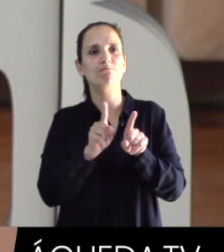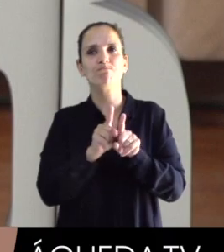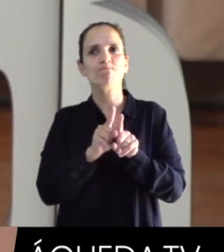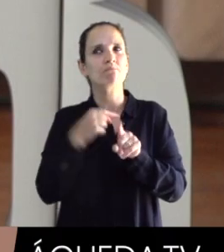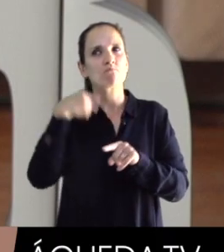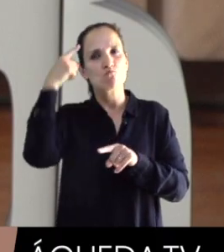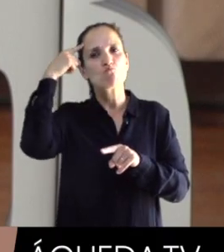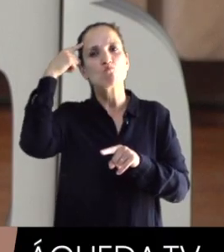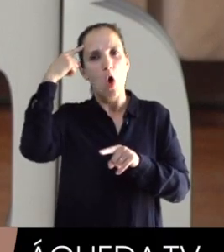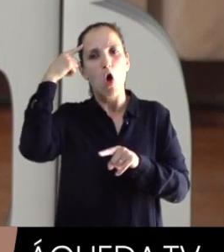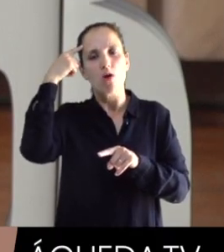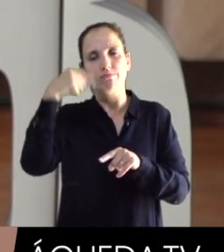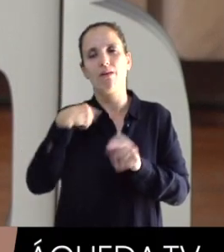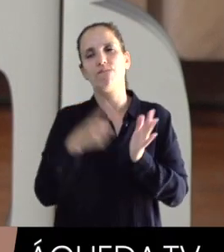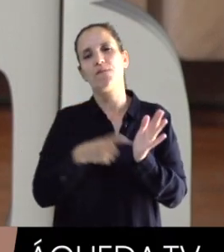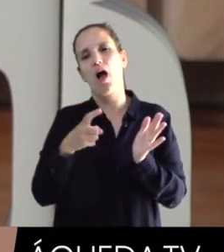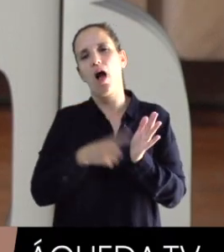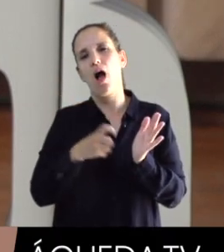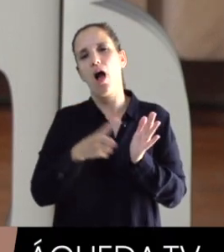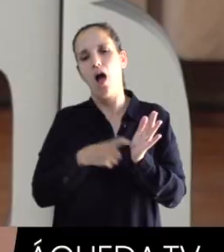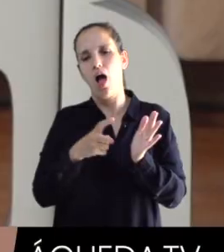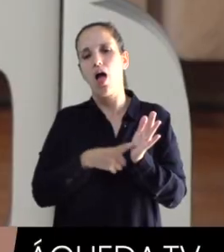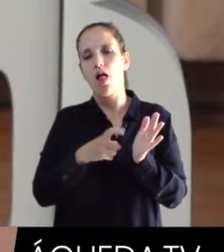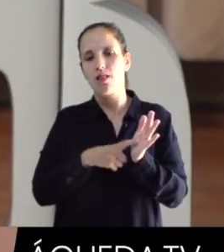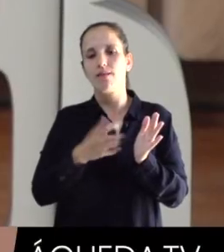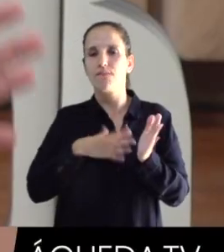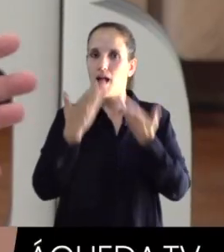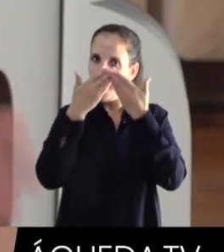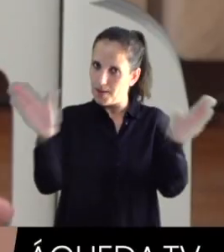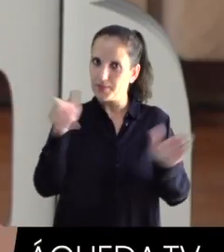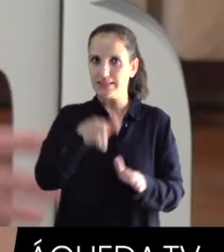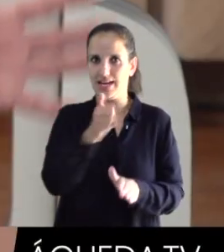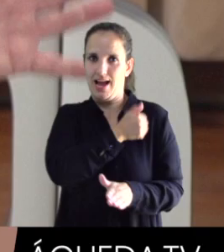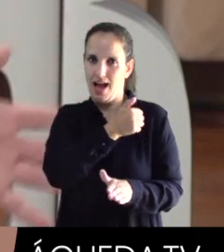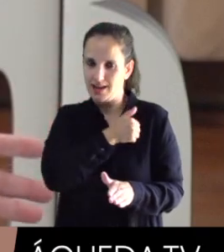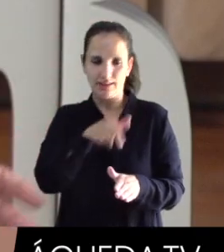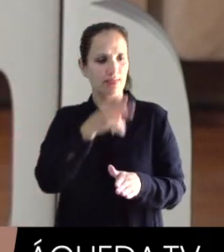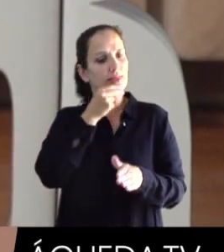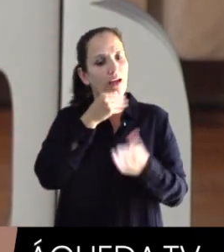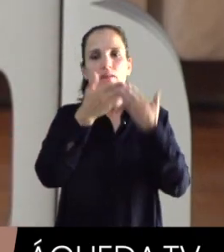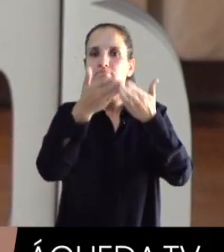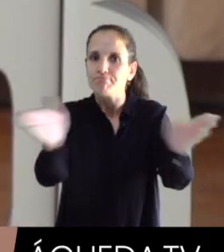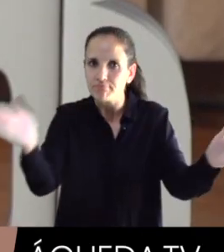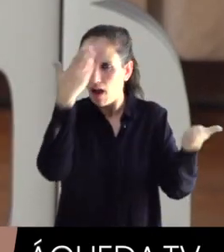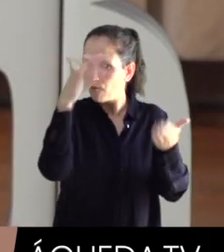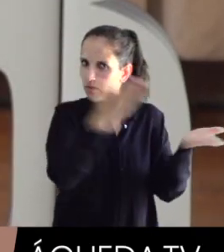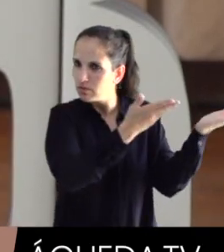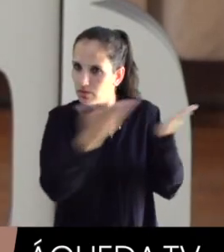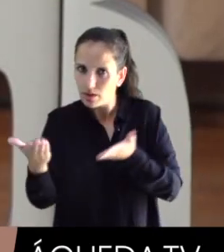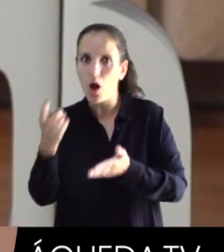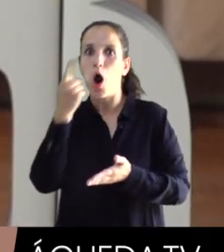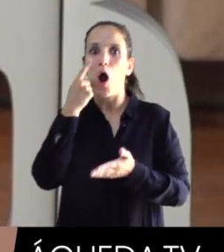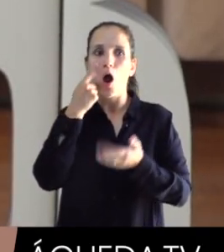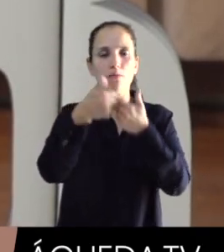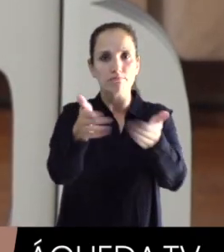com uma noção muito grande de que temos muito a enriquecer convosco. Queria-vos abrir as portas desta casa e desta terra. Queria-vos dizer que vamos